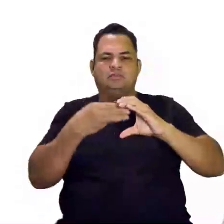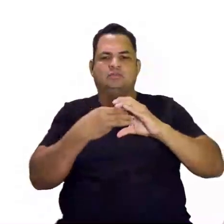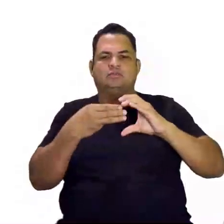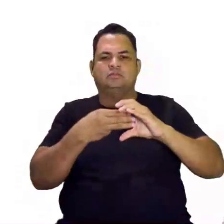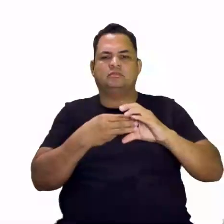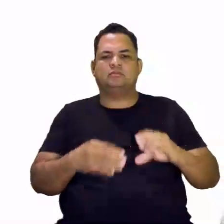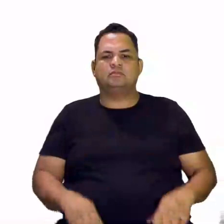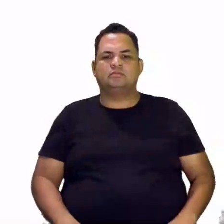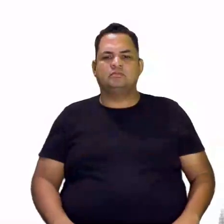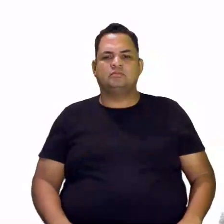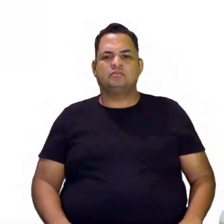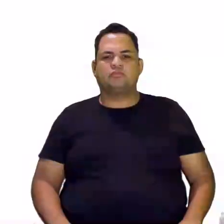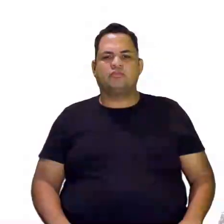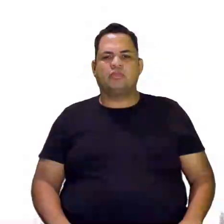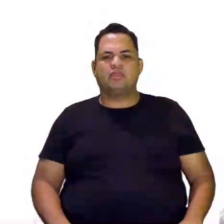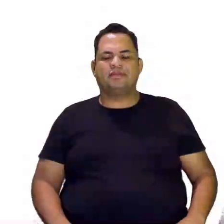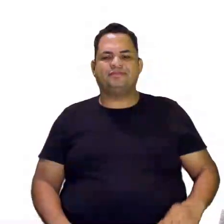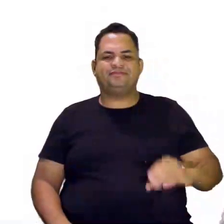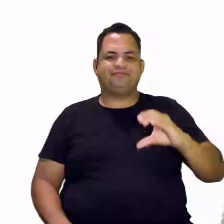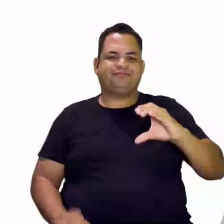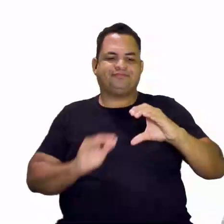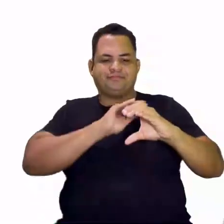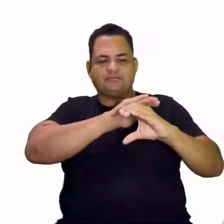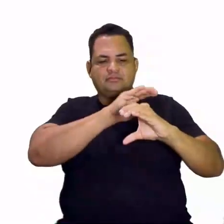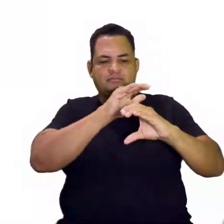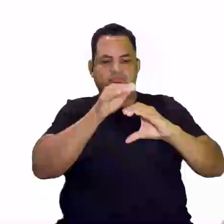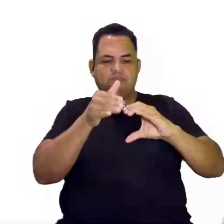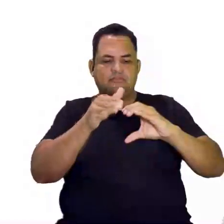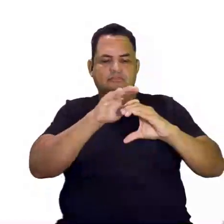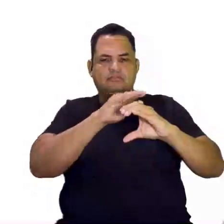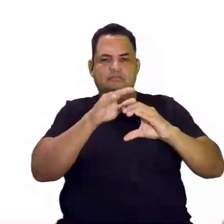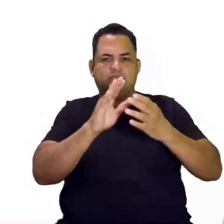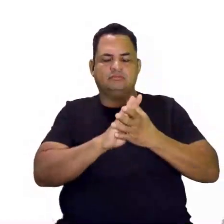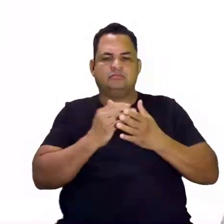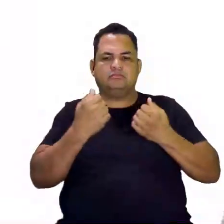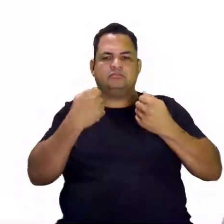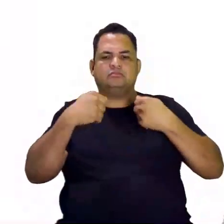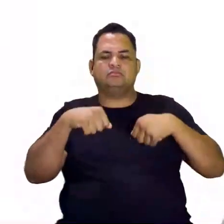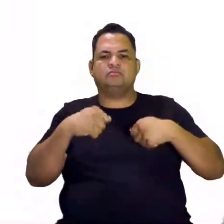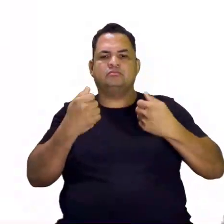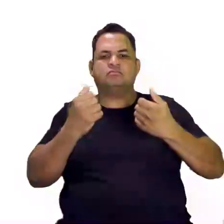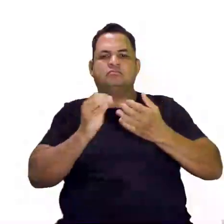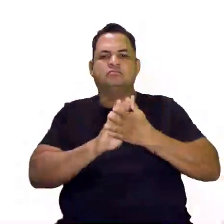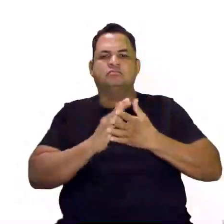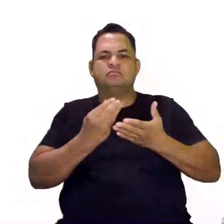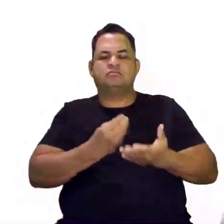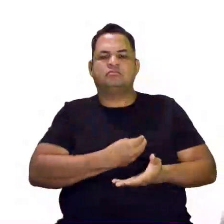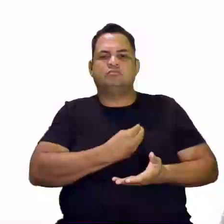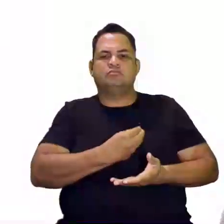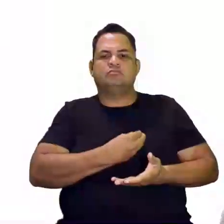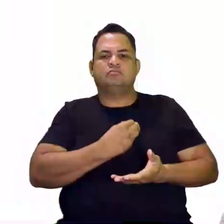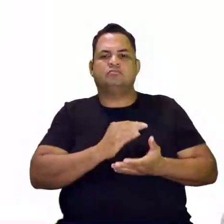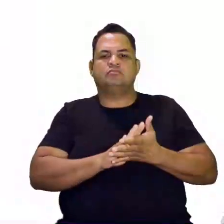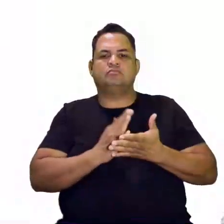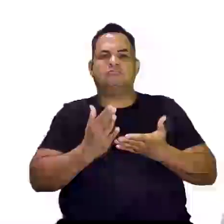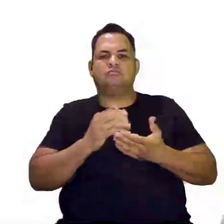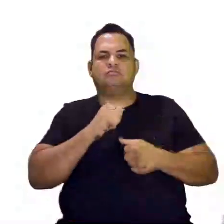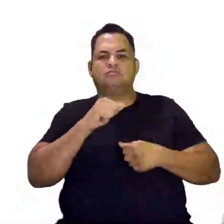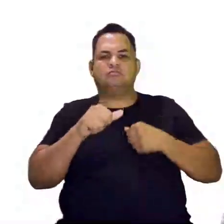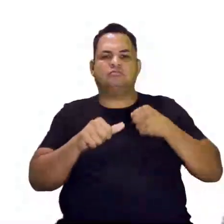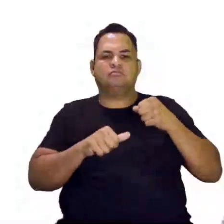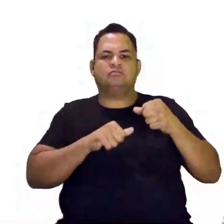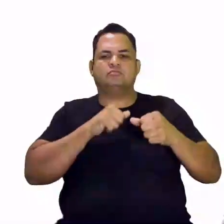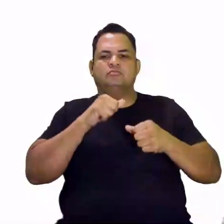bom? Essa parede celular, ela permite que esse organismo se